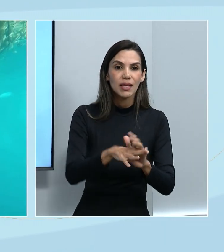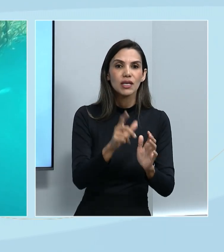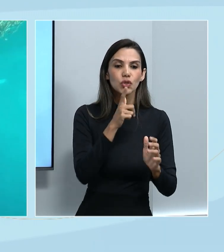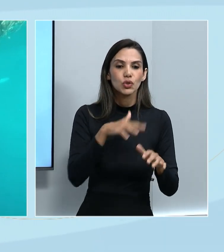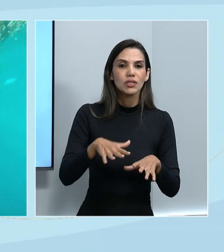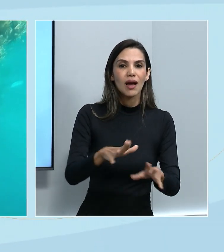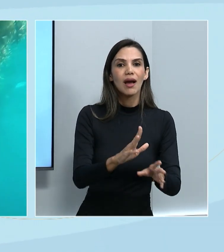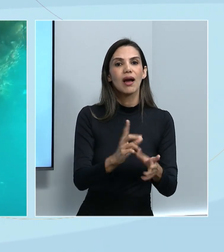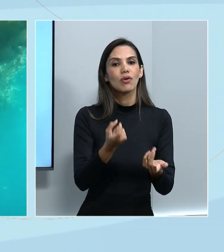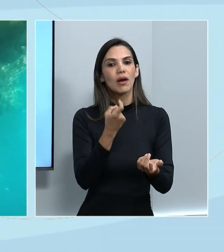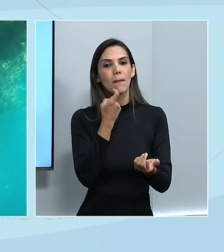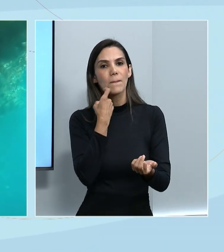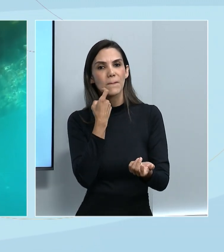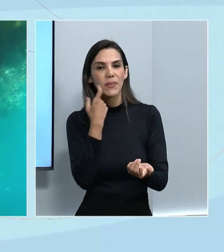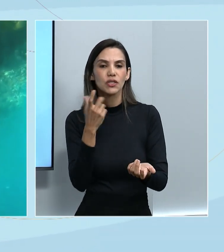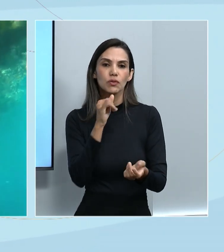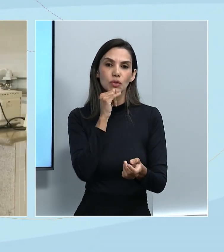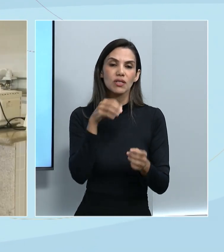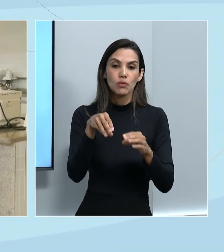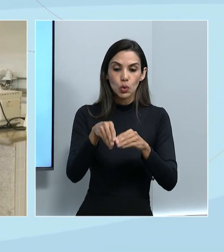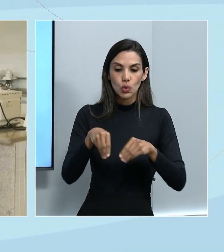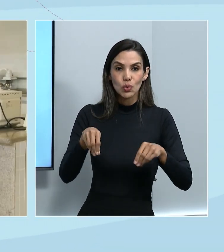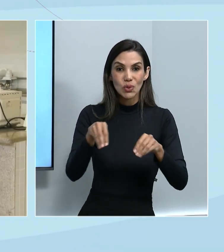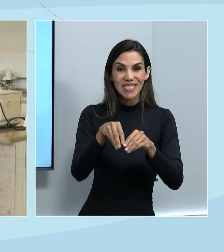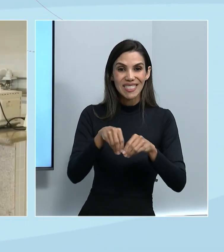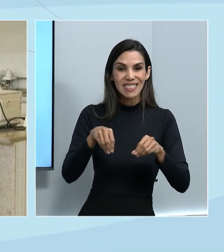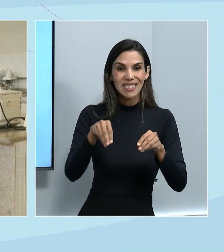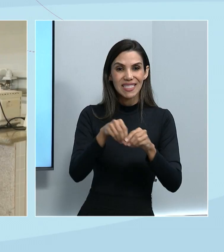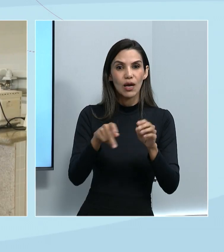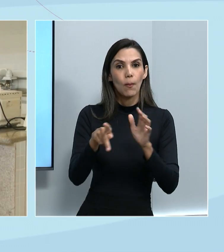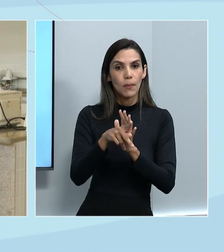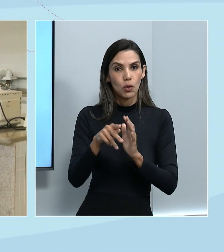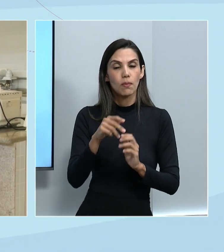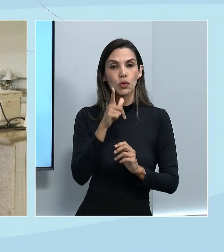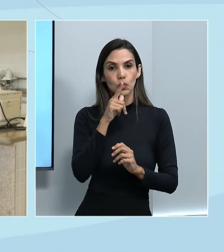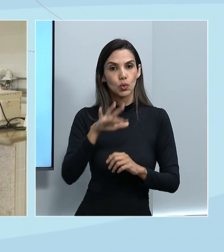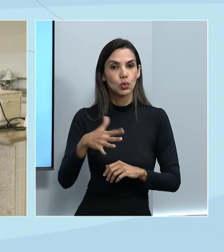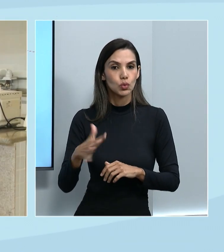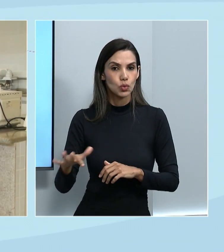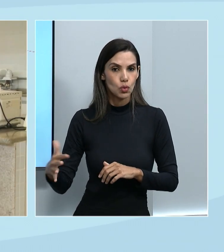acaba chegando lá. Por exemplo, o sal marinho, que é o sal que provém, então,